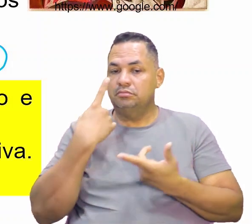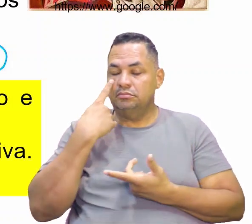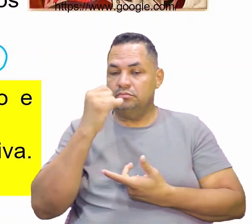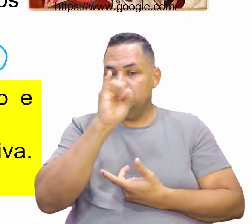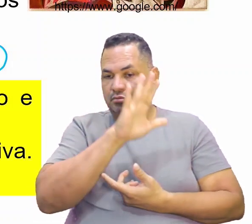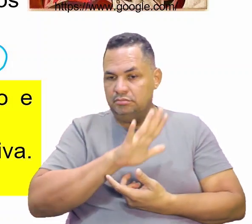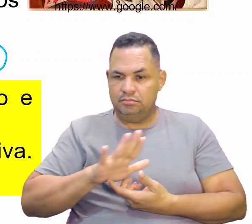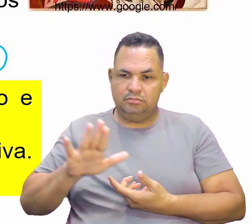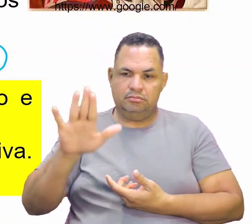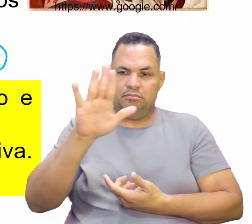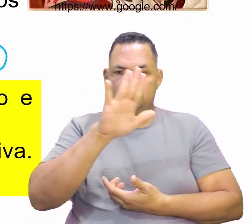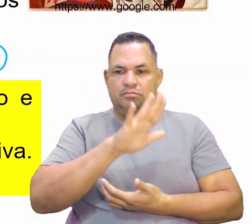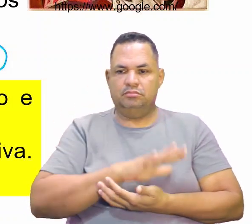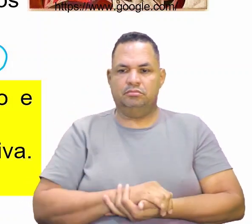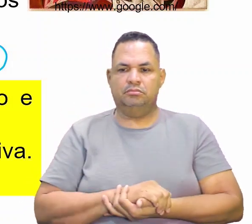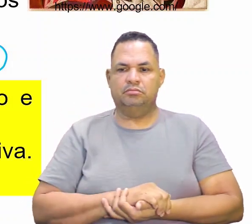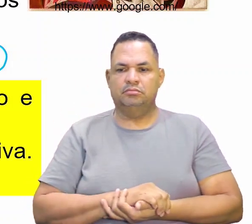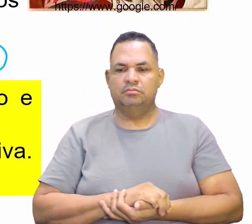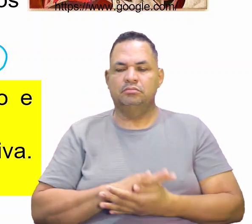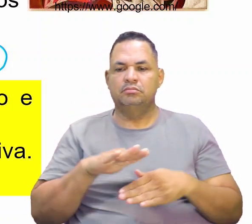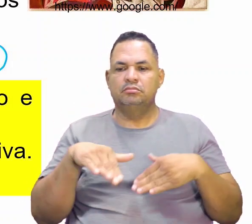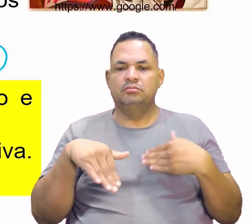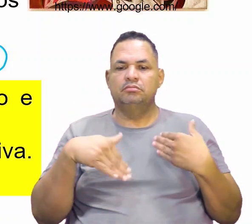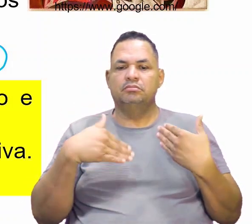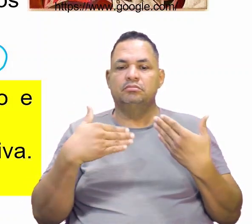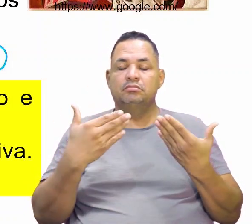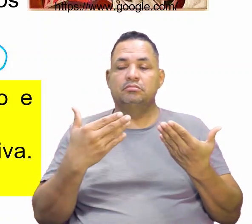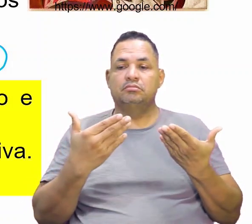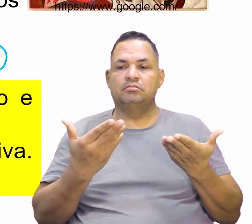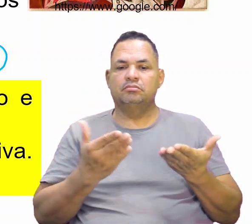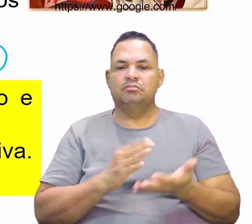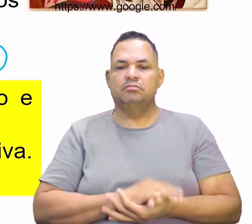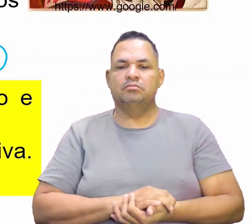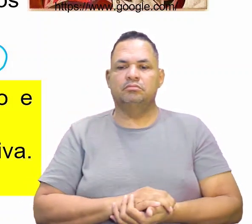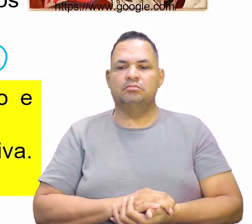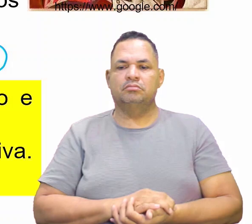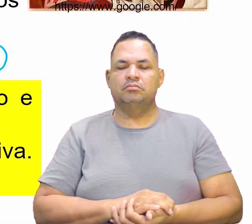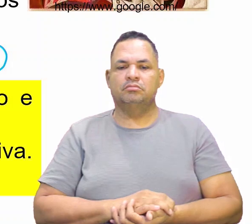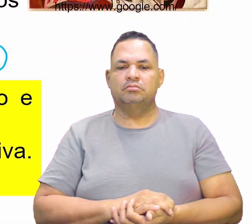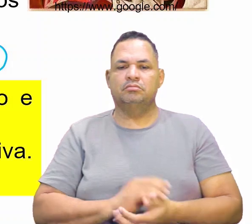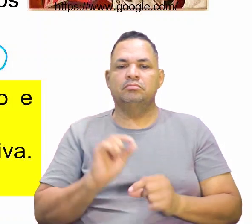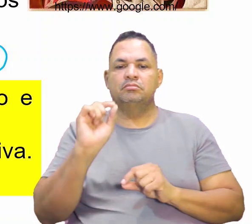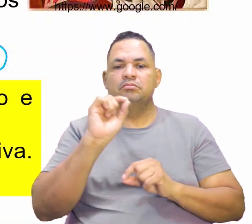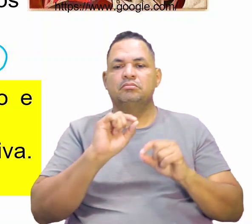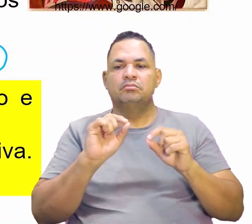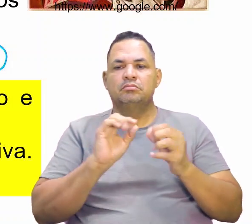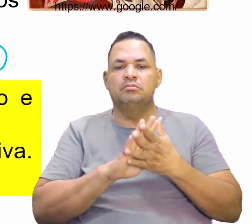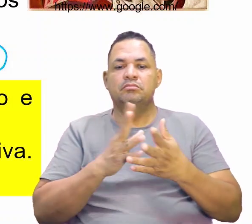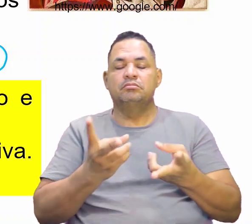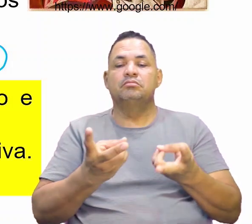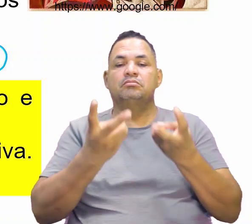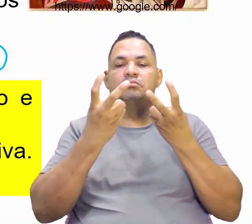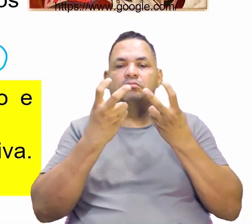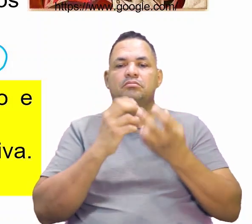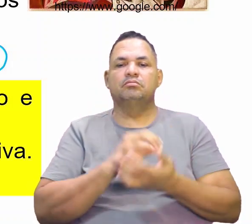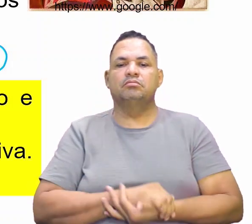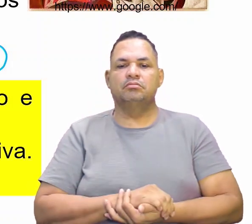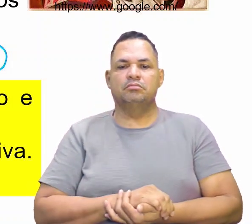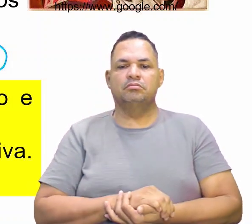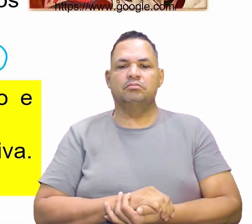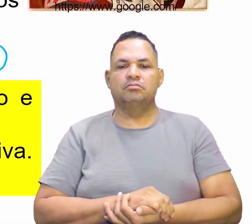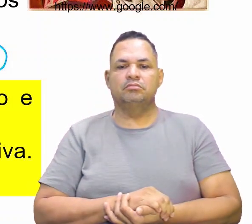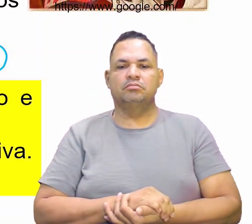a imagem ao lado. Qual é a primeira impressão? A impressão que você vê aí? O que você dá de cara?